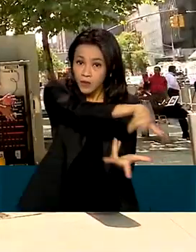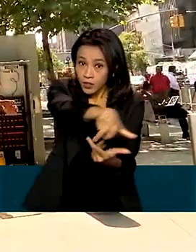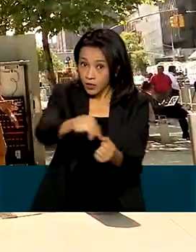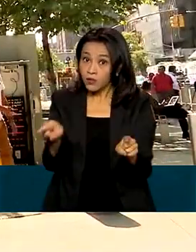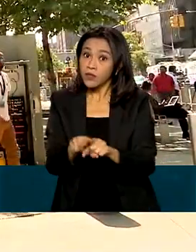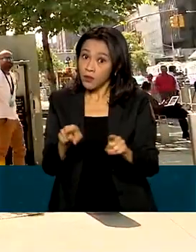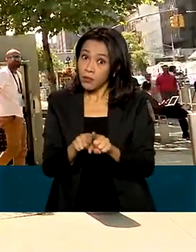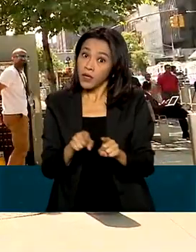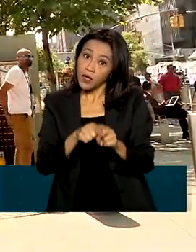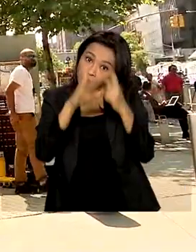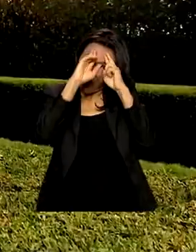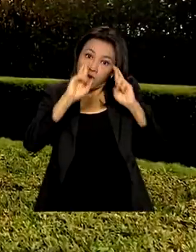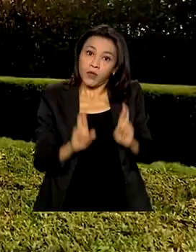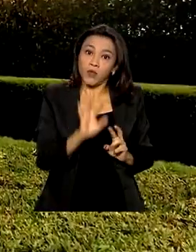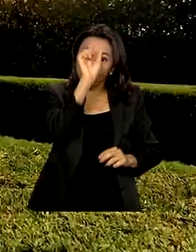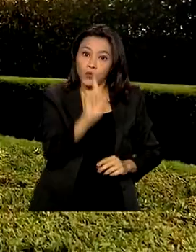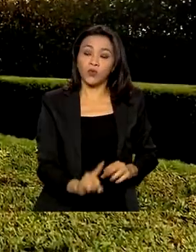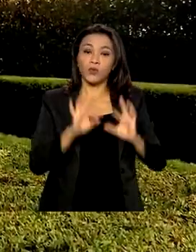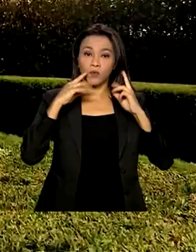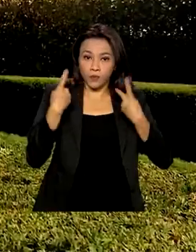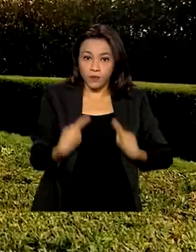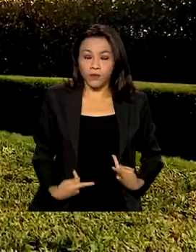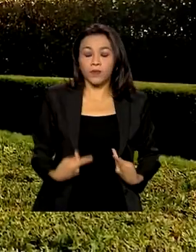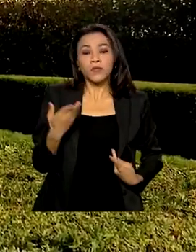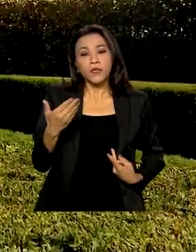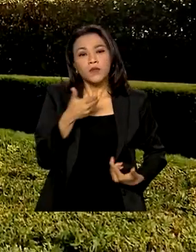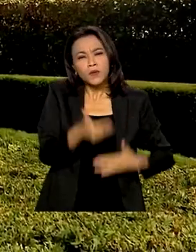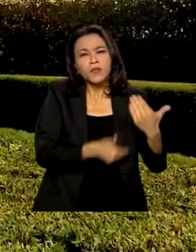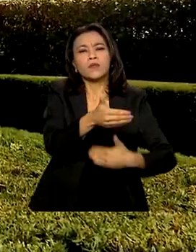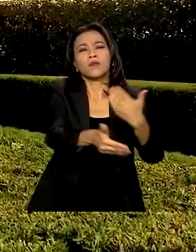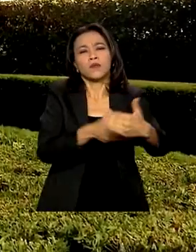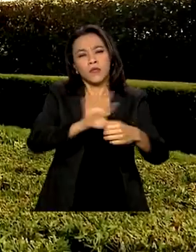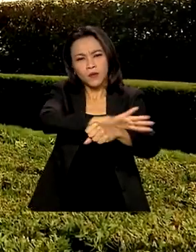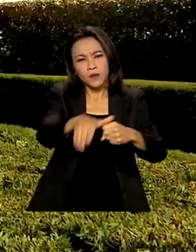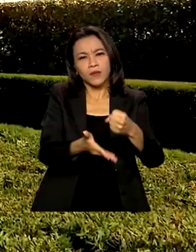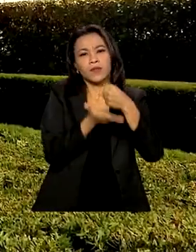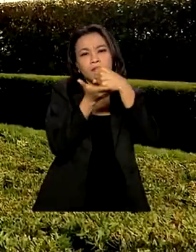garantia dos direitos humanos e no desenvolvimento sustentável do planeta.